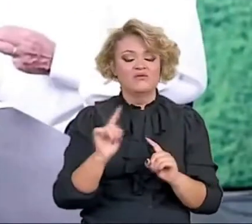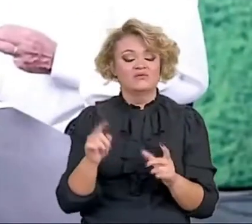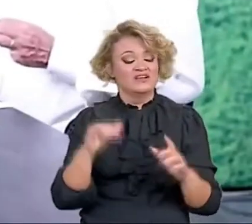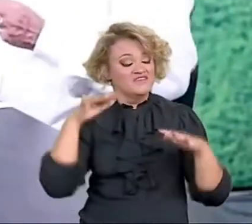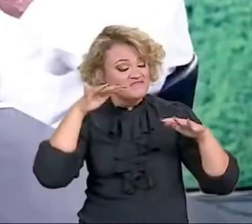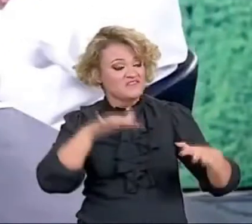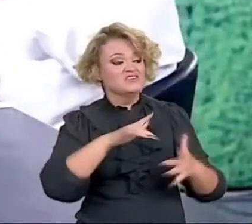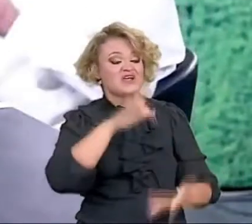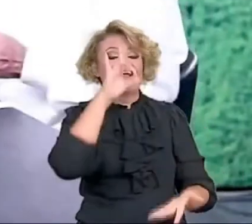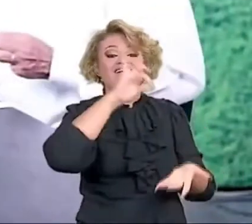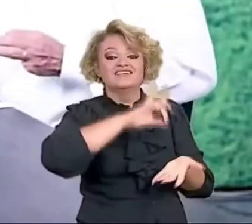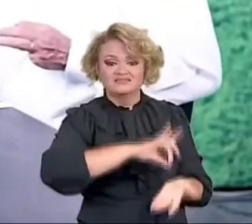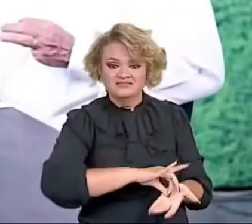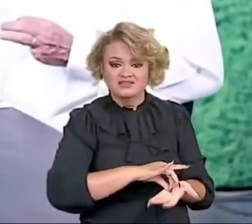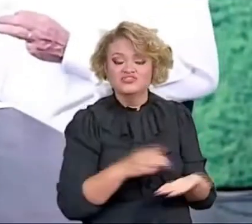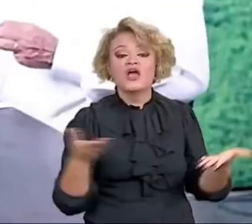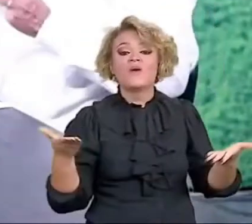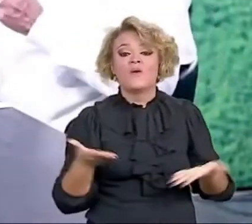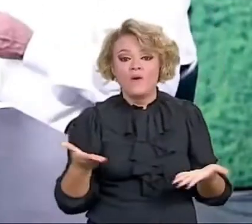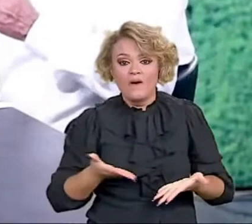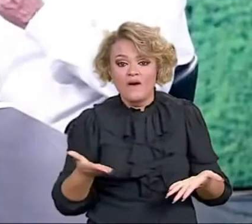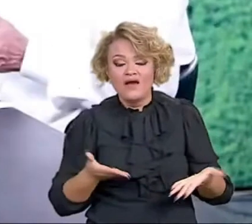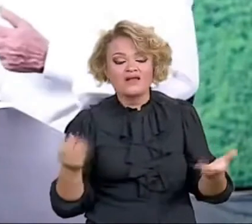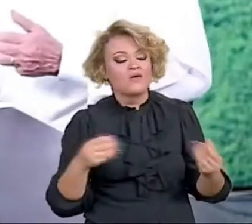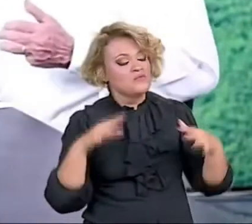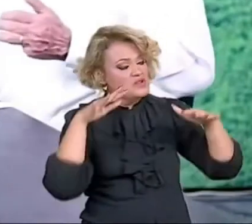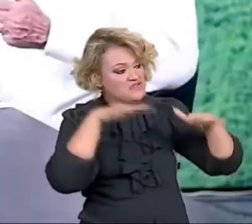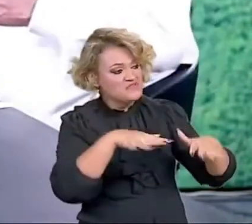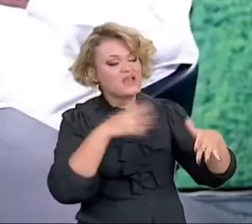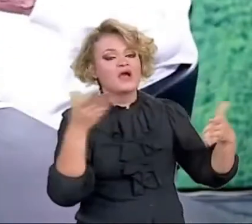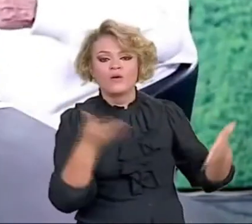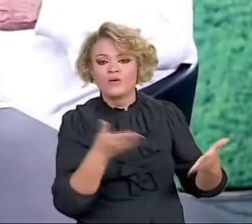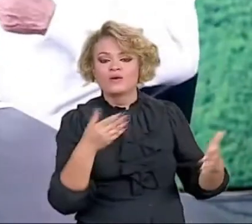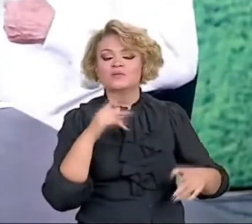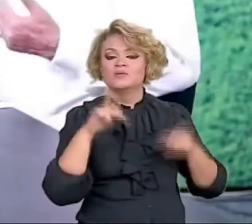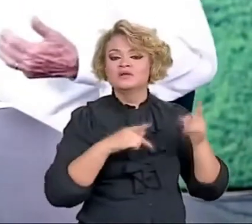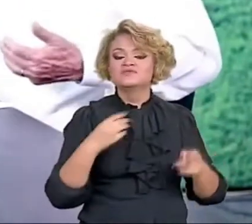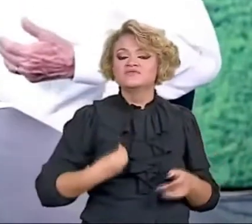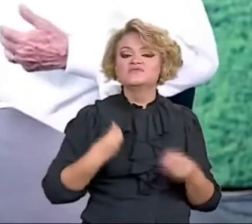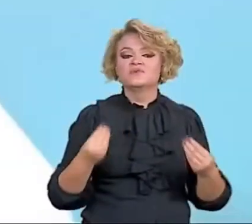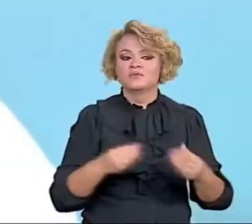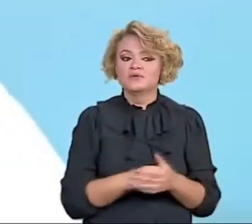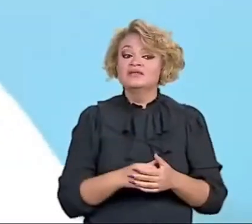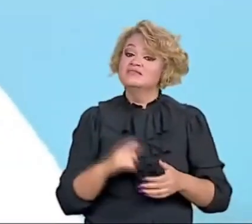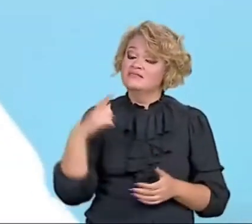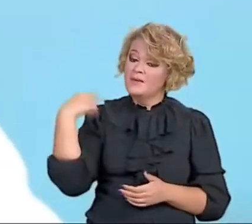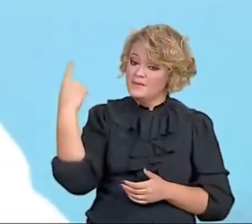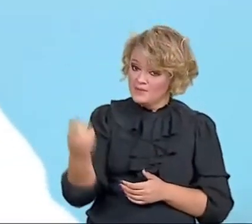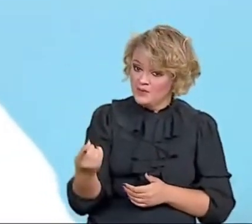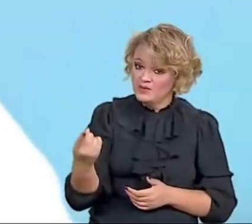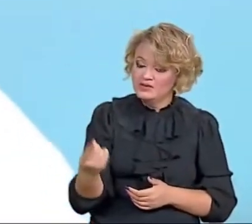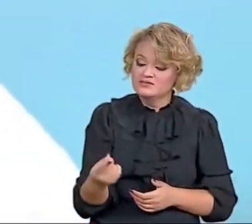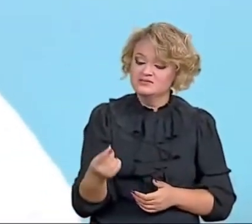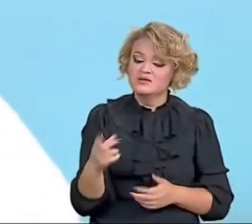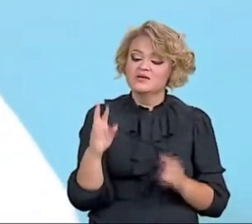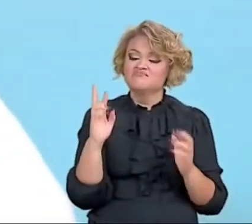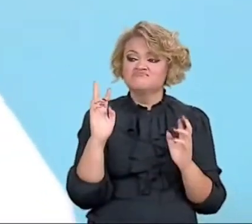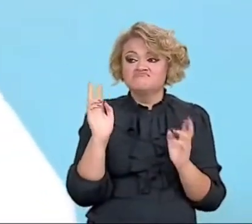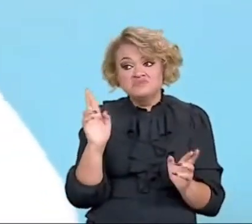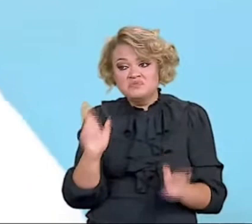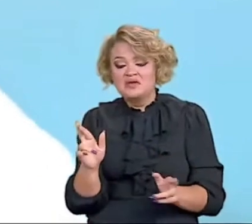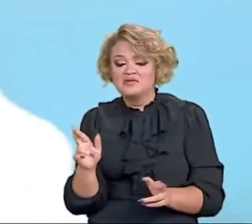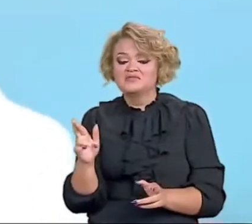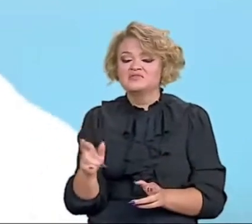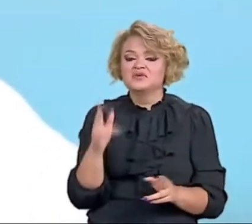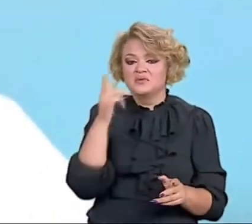é que a gente vive, como é que é a Amazônia, como é que vive o povo. E daqui, eu espero que a gente tenha condições de